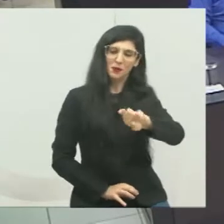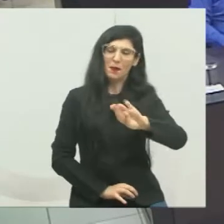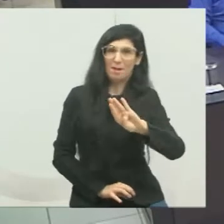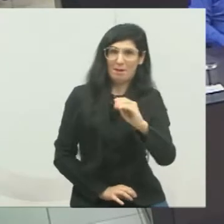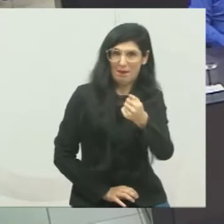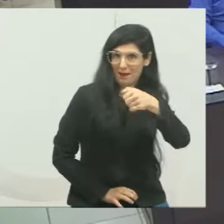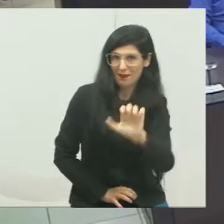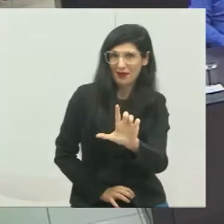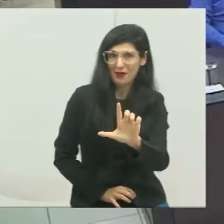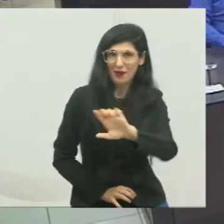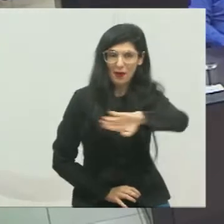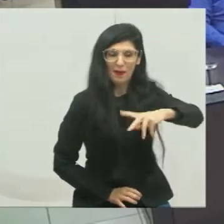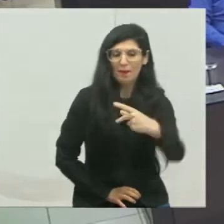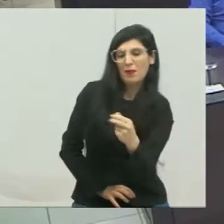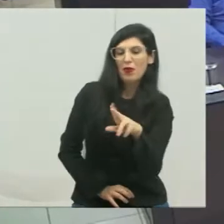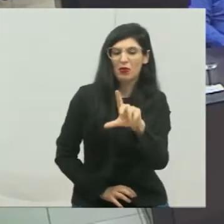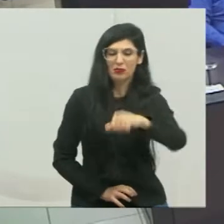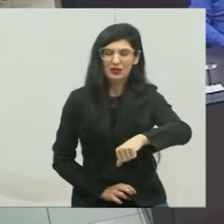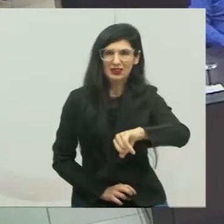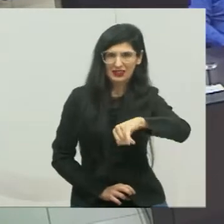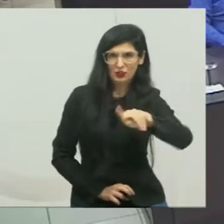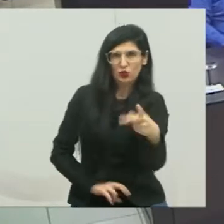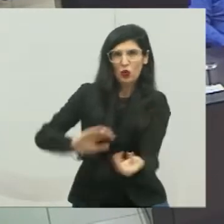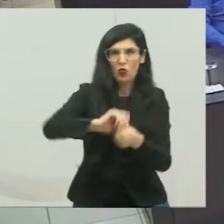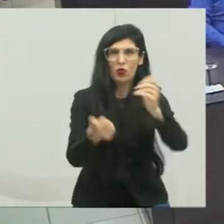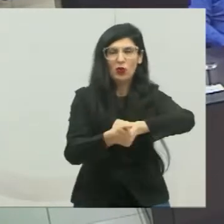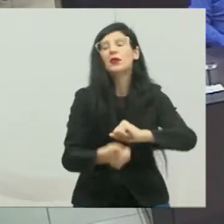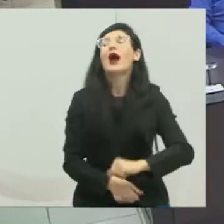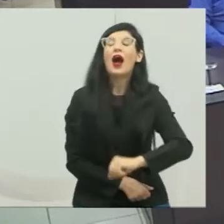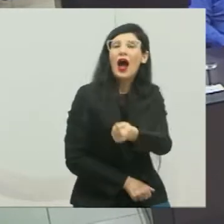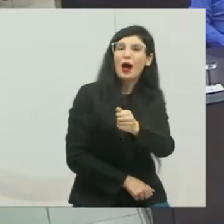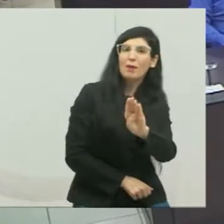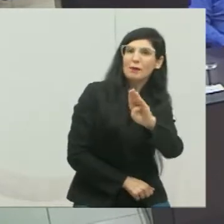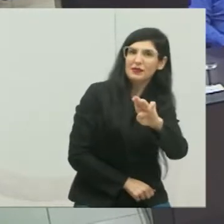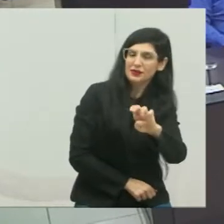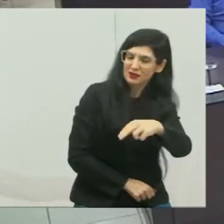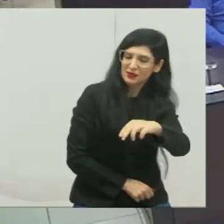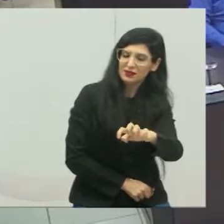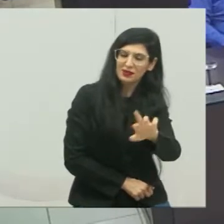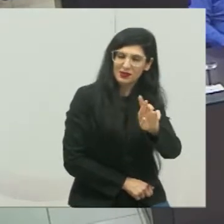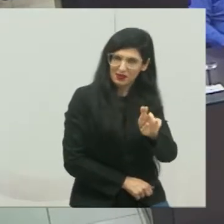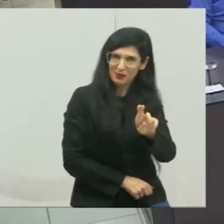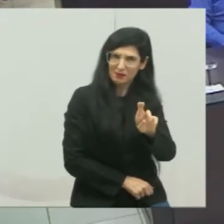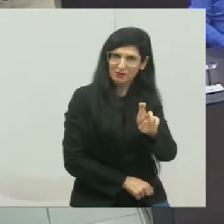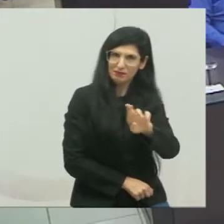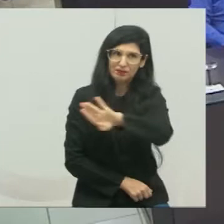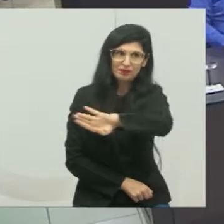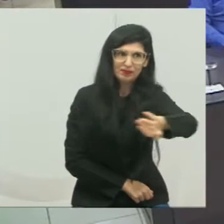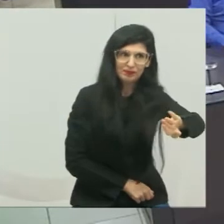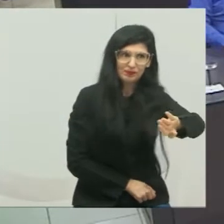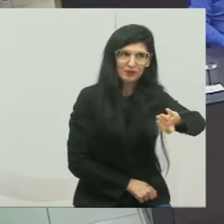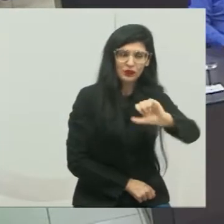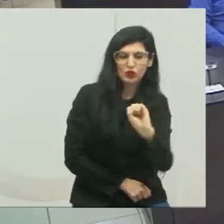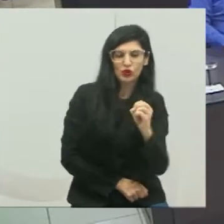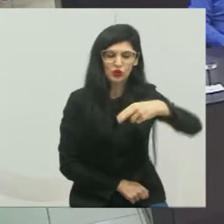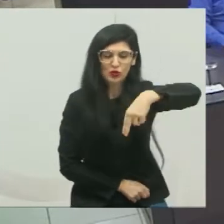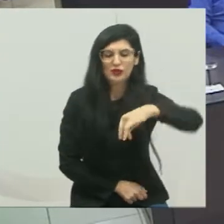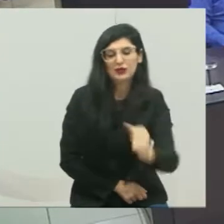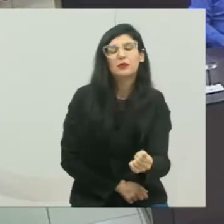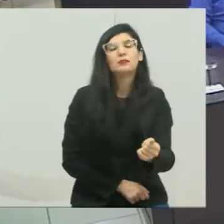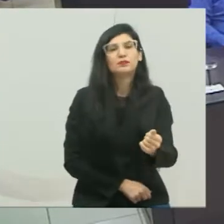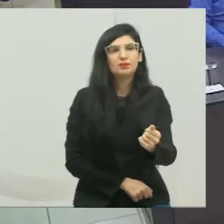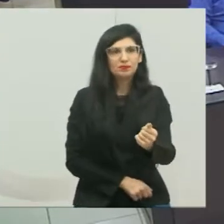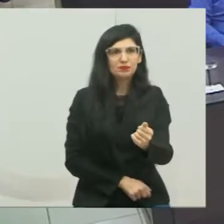Sodré, Paulinho do Esporte, Abner de Madureira e Sônia Patas